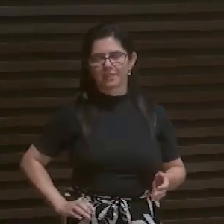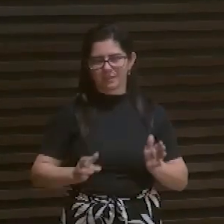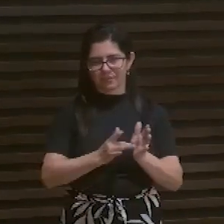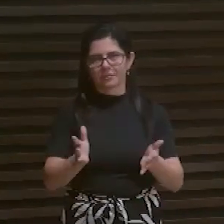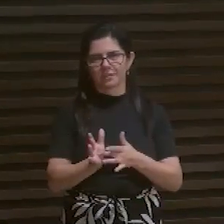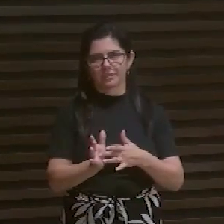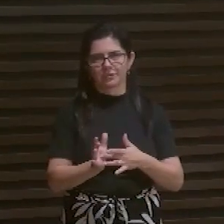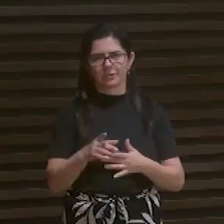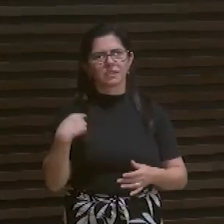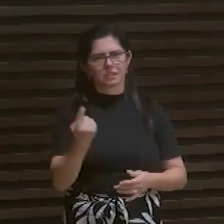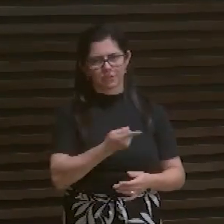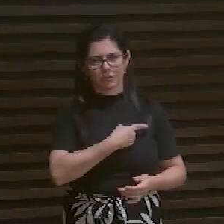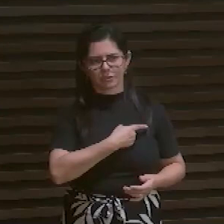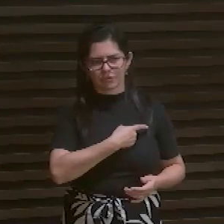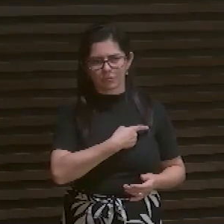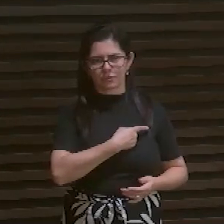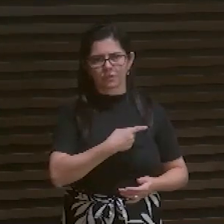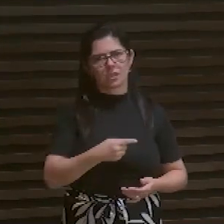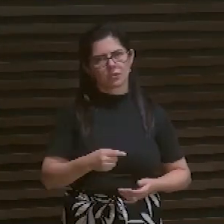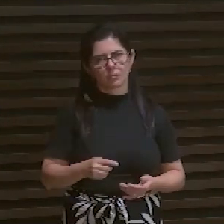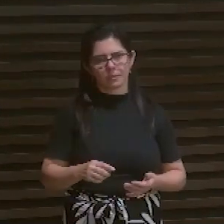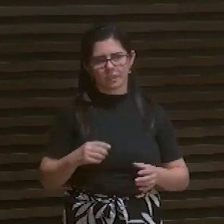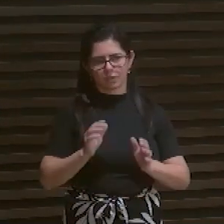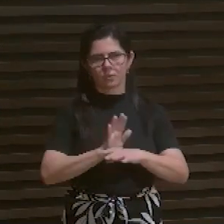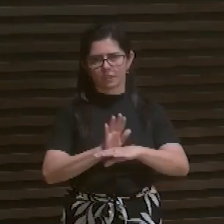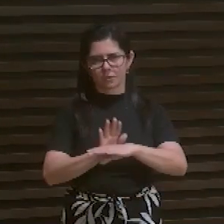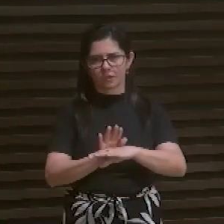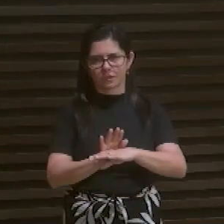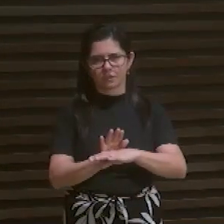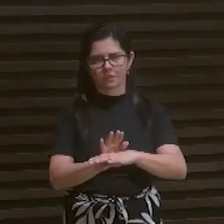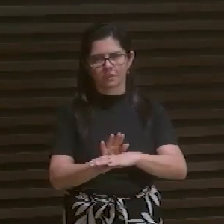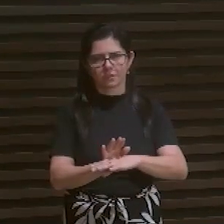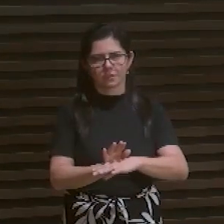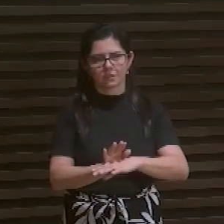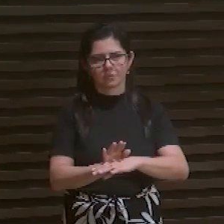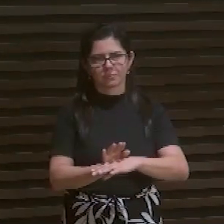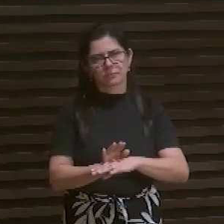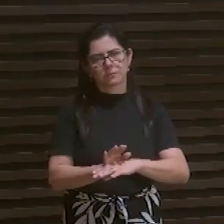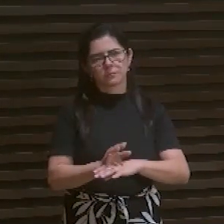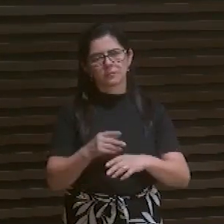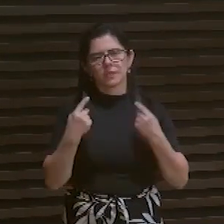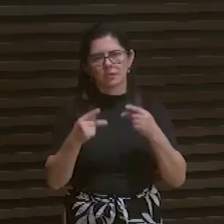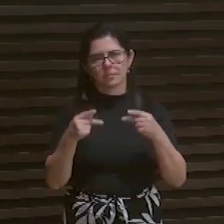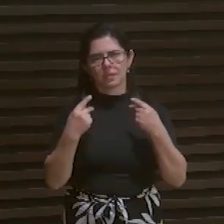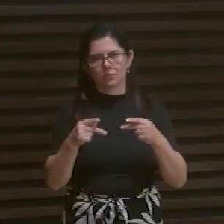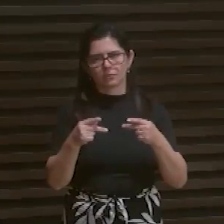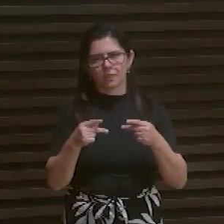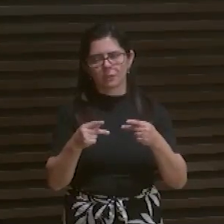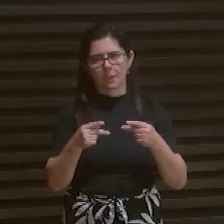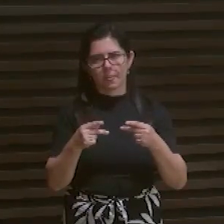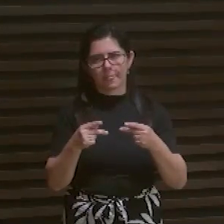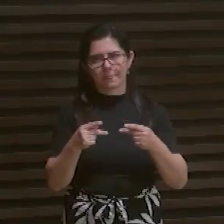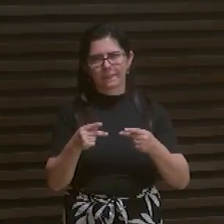cooperadores, se nós, novamente batendo nesse martelo, batendo nesse prego, né, Paulo está batendo aqui, ele quer dizer que somos